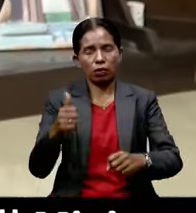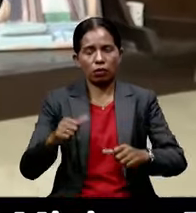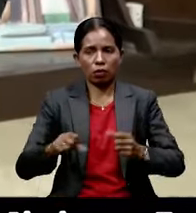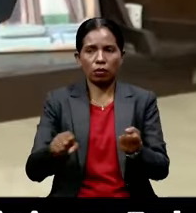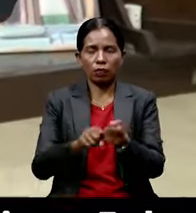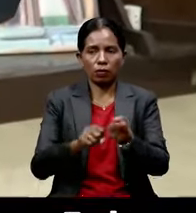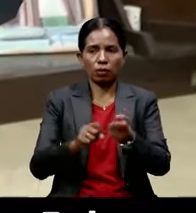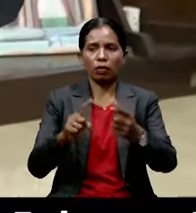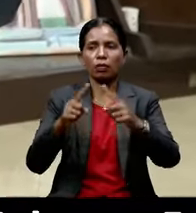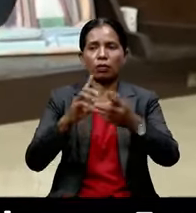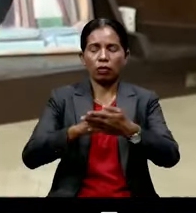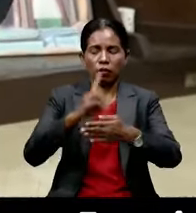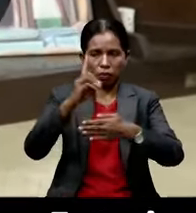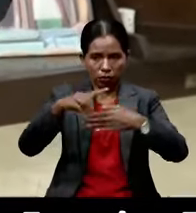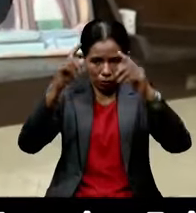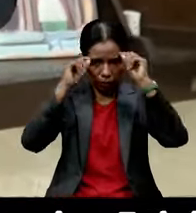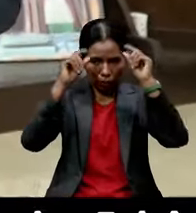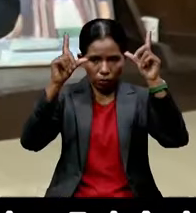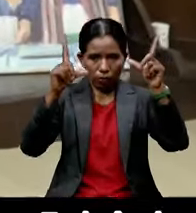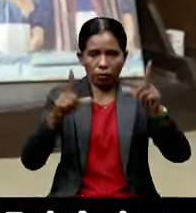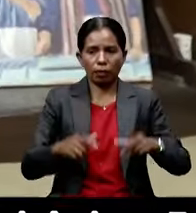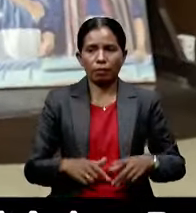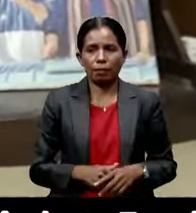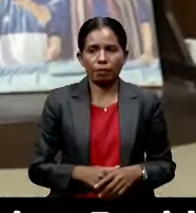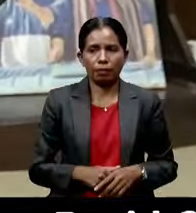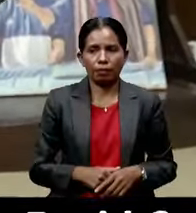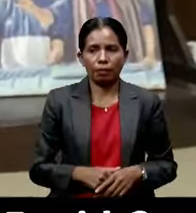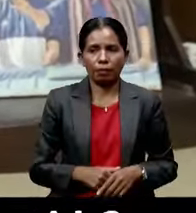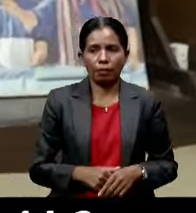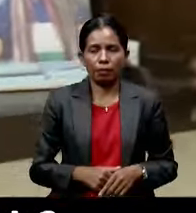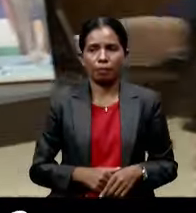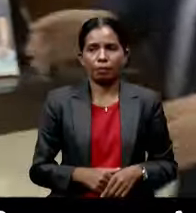contribuir para o desenvolvimento Timor-Leste. Santina de Jesus, Marito da Costa, GMN.